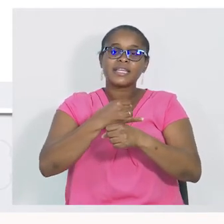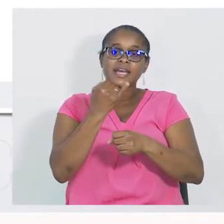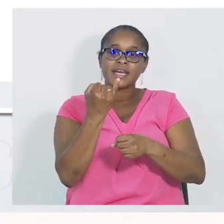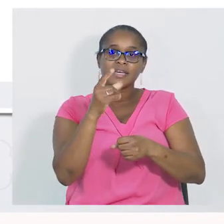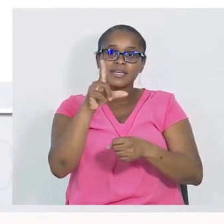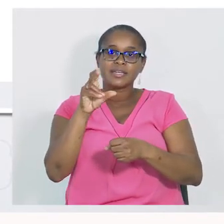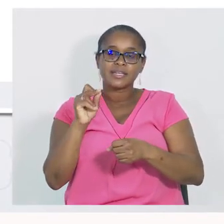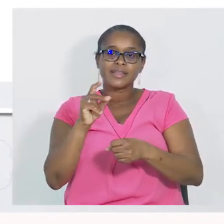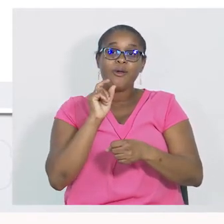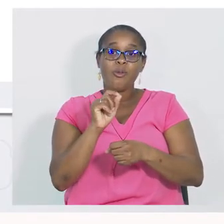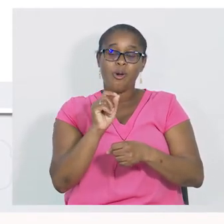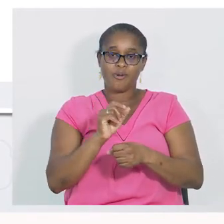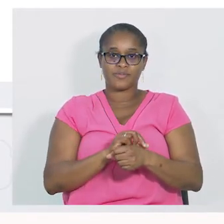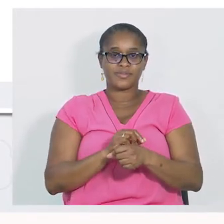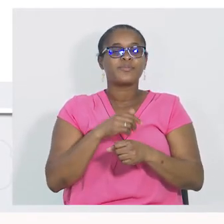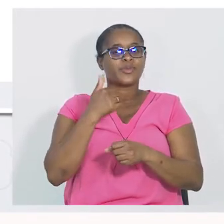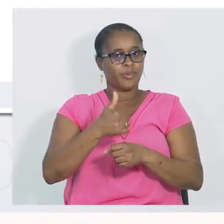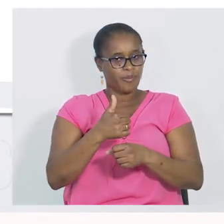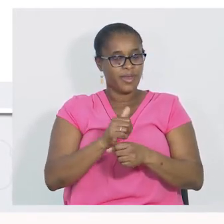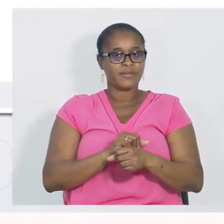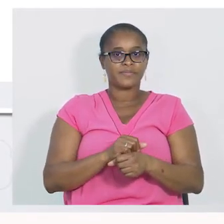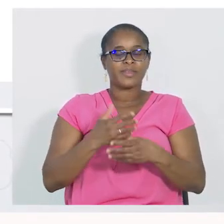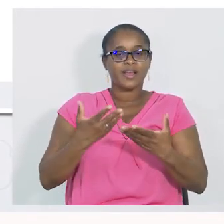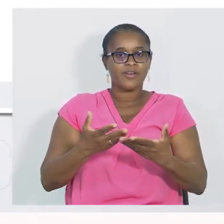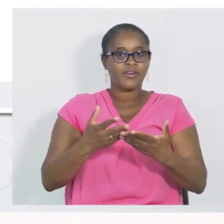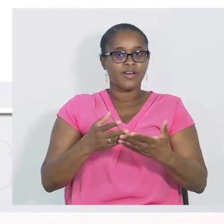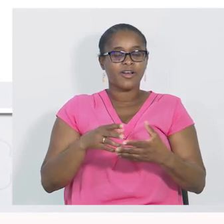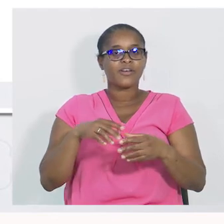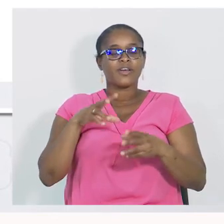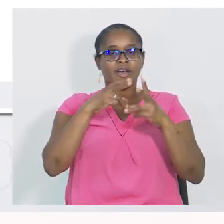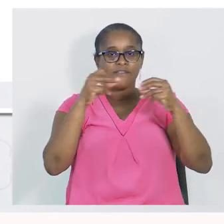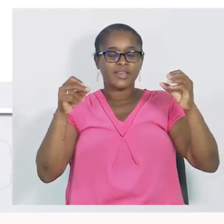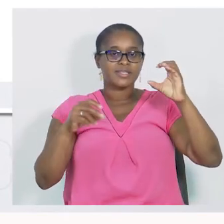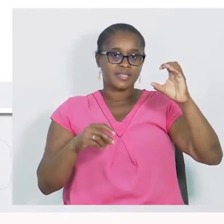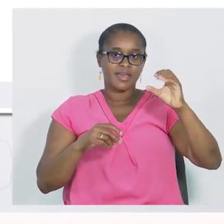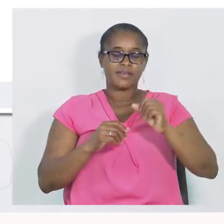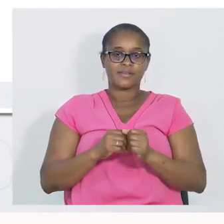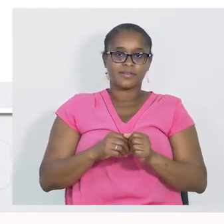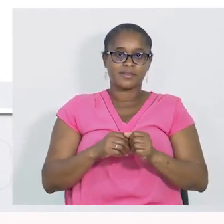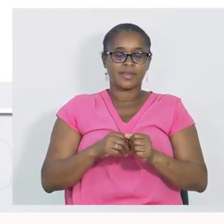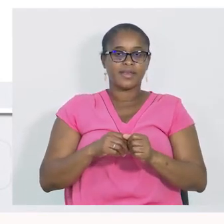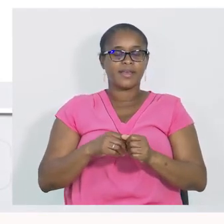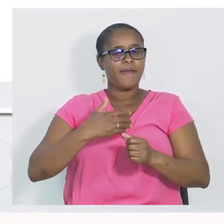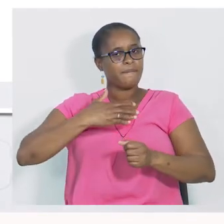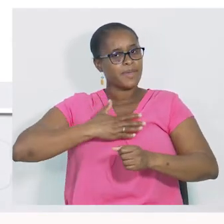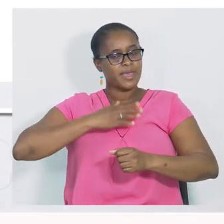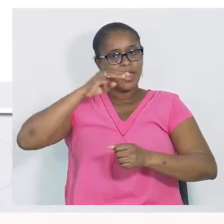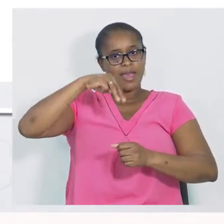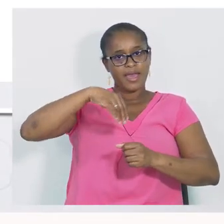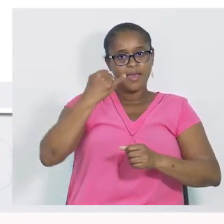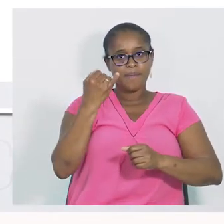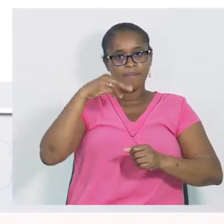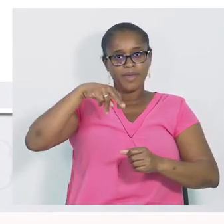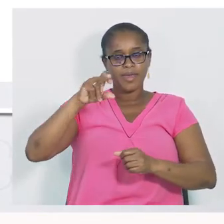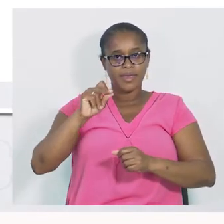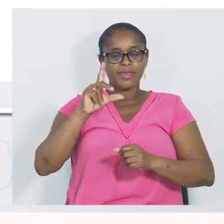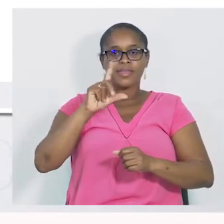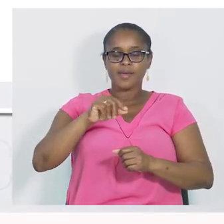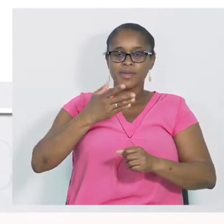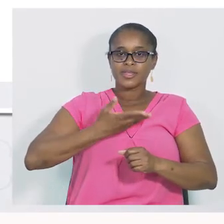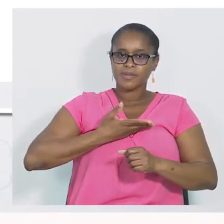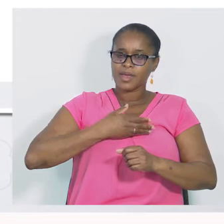se seguem, sublinhem os determinantes possessivos e circulem os nomes como no exemplo. Eu já